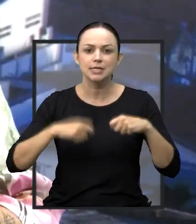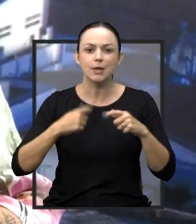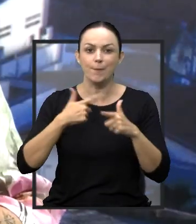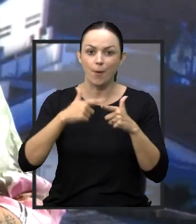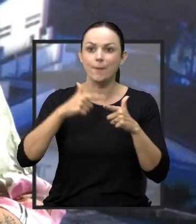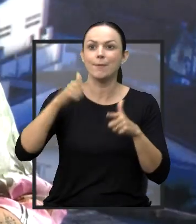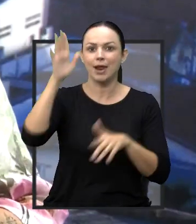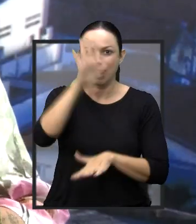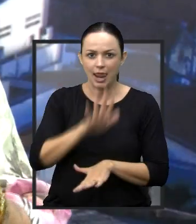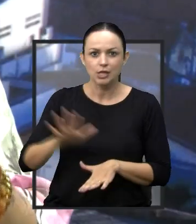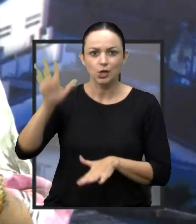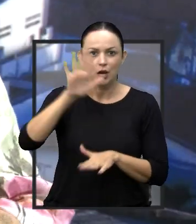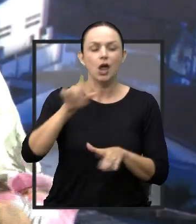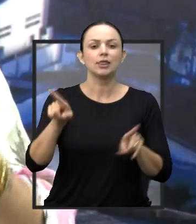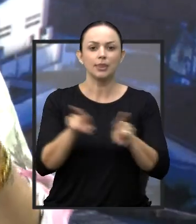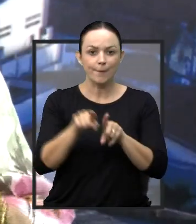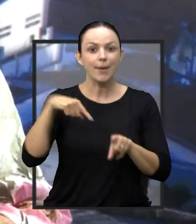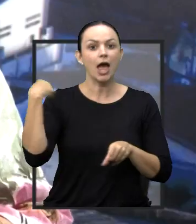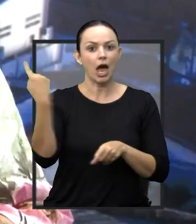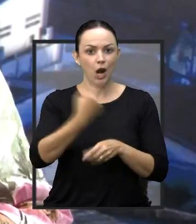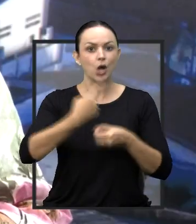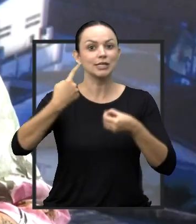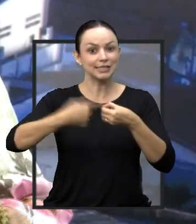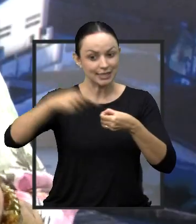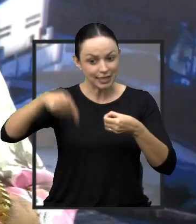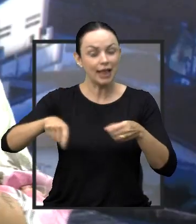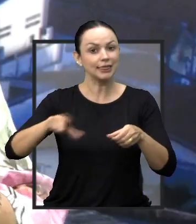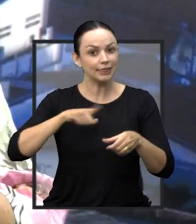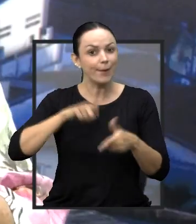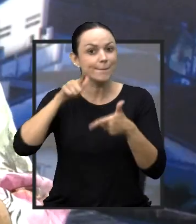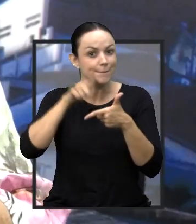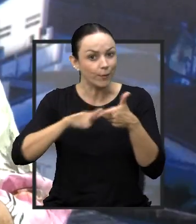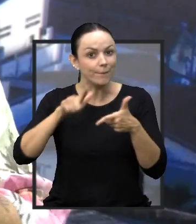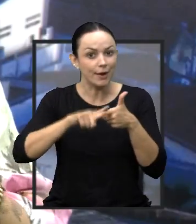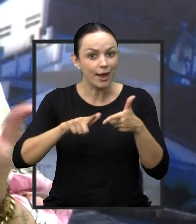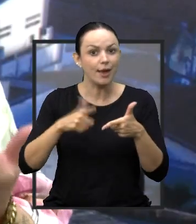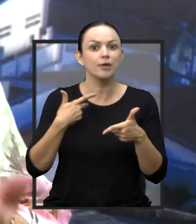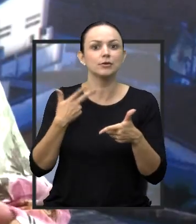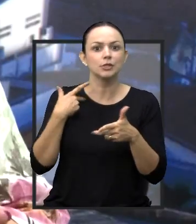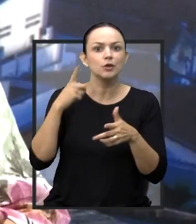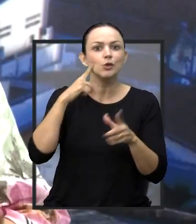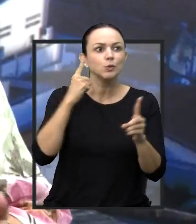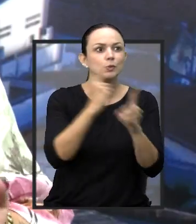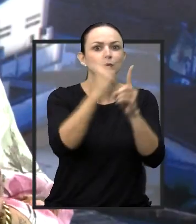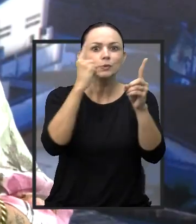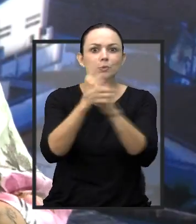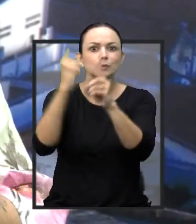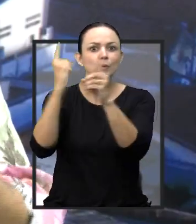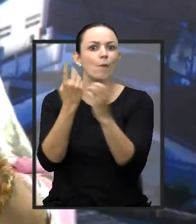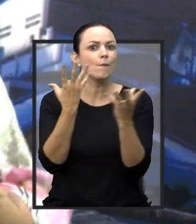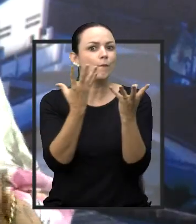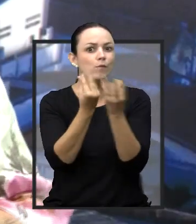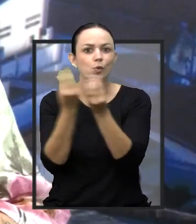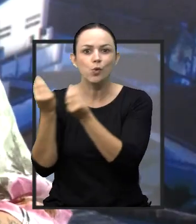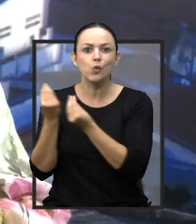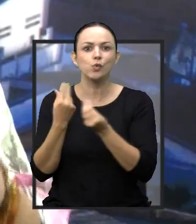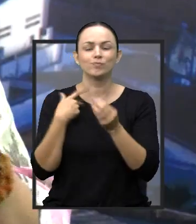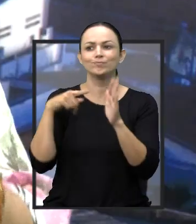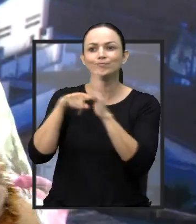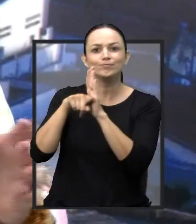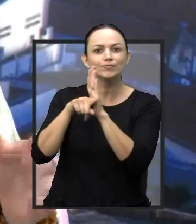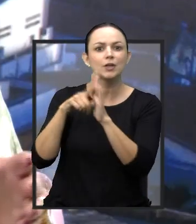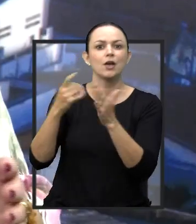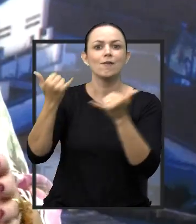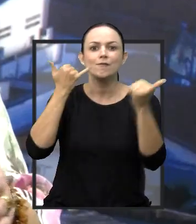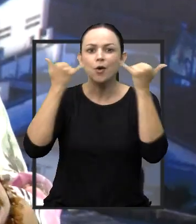é um problema na nossa cidade. Nós estamos com muitos casos, nós temos buscado as informações recorrentemente,